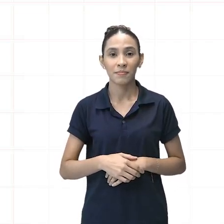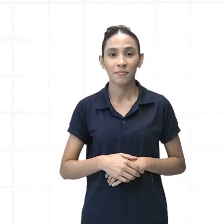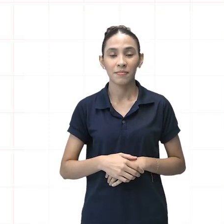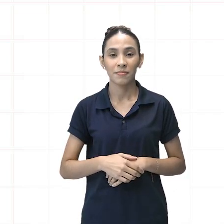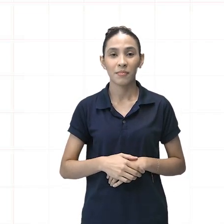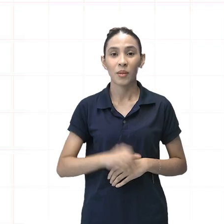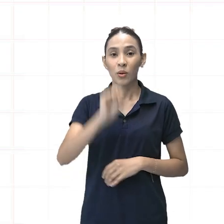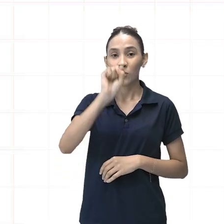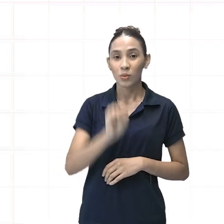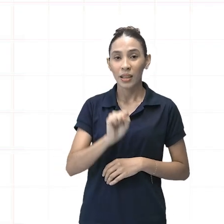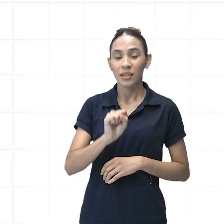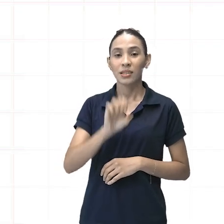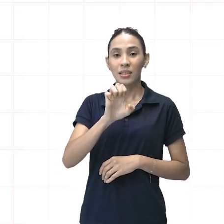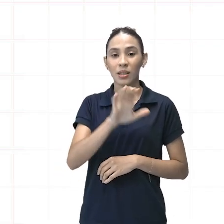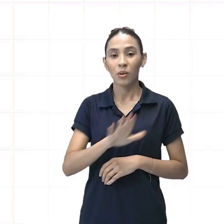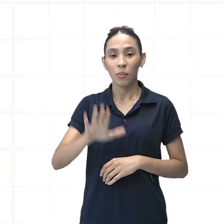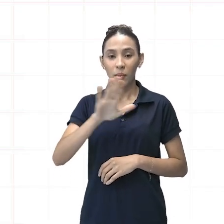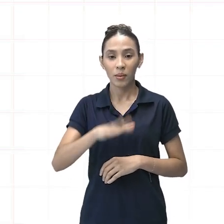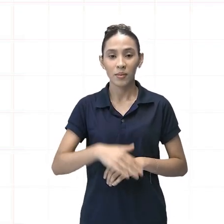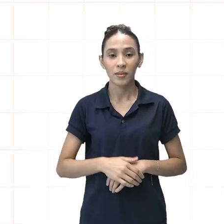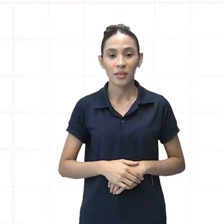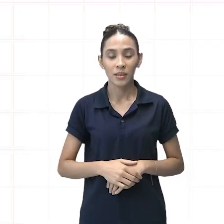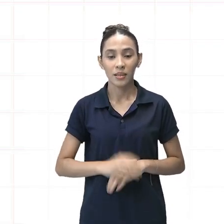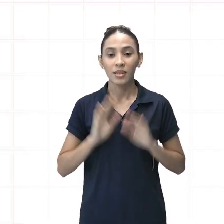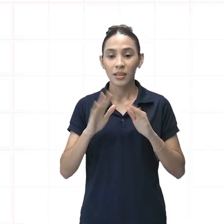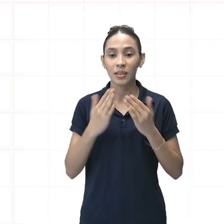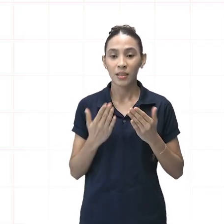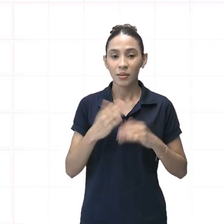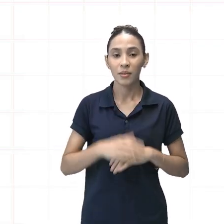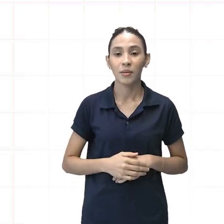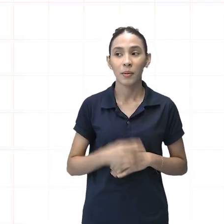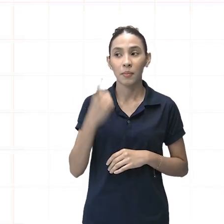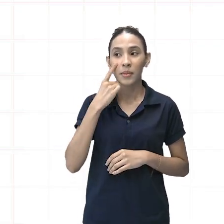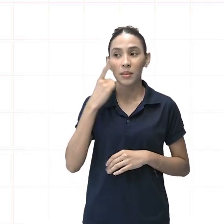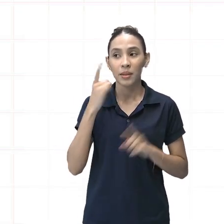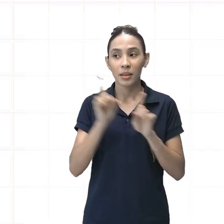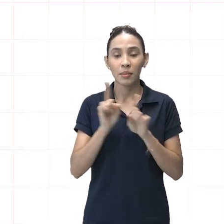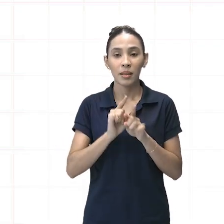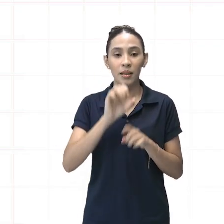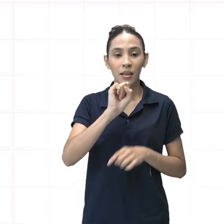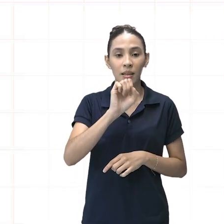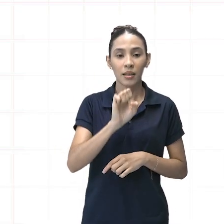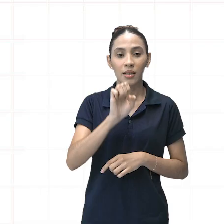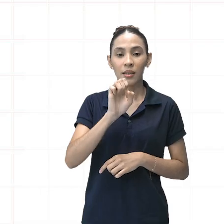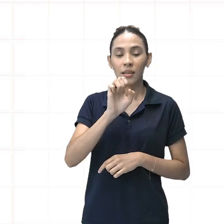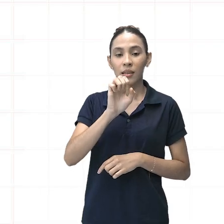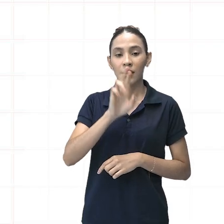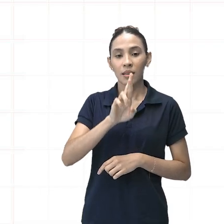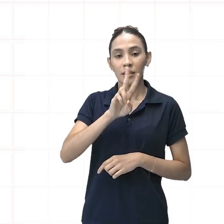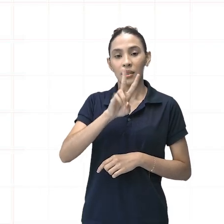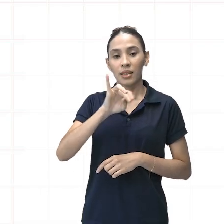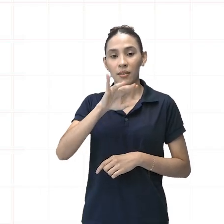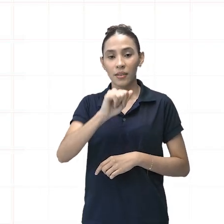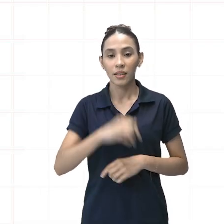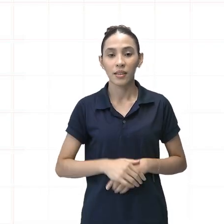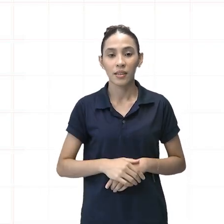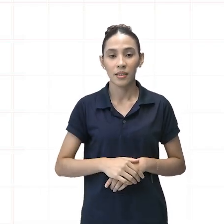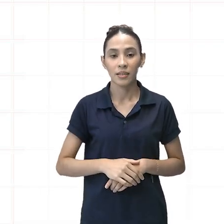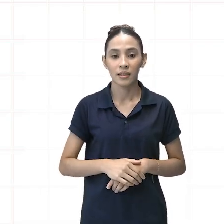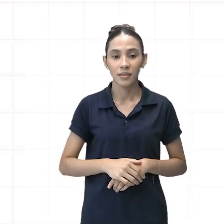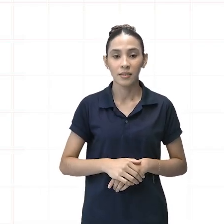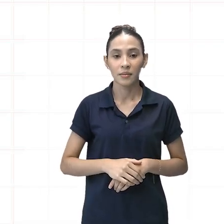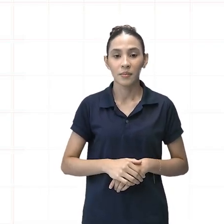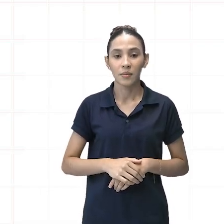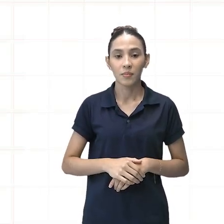no sudeste europeu. Certo? Então, aqui, nós vamos observar que a Sérvia é justamente esse território aqui,